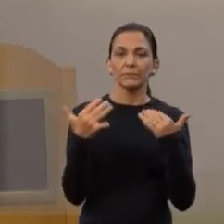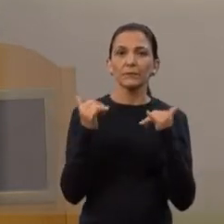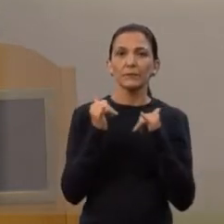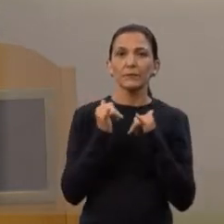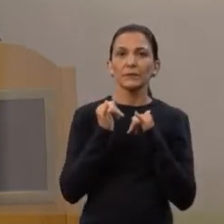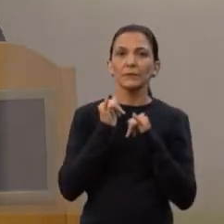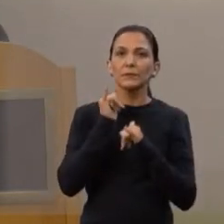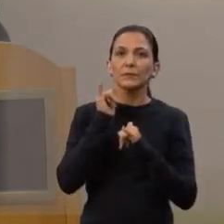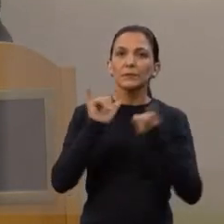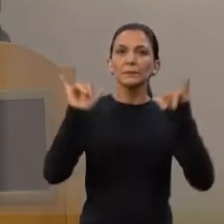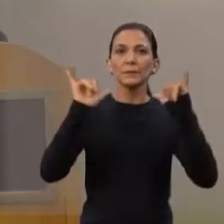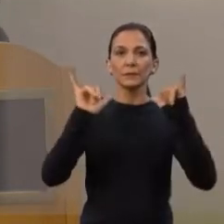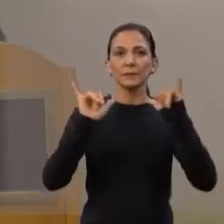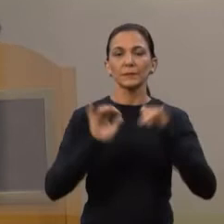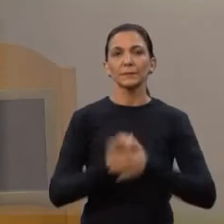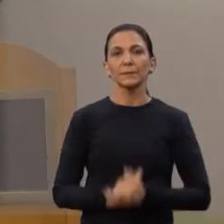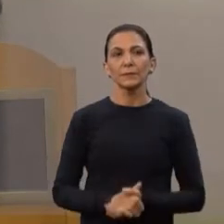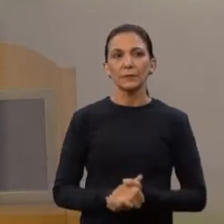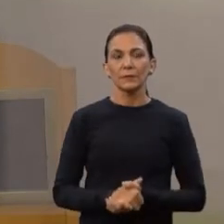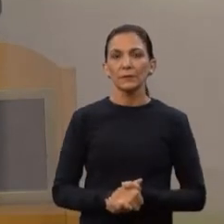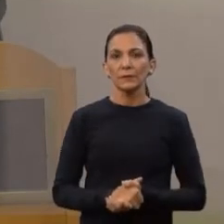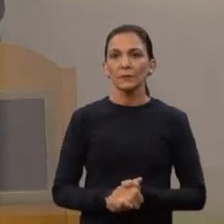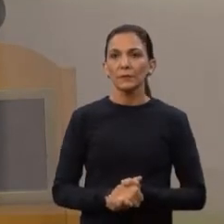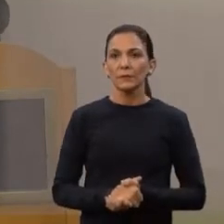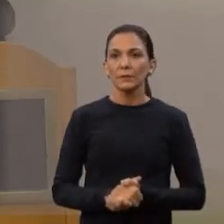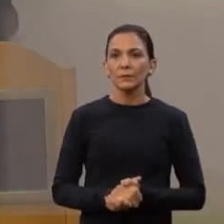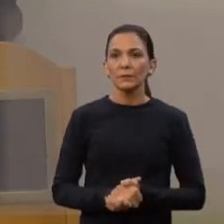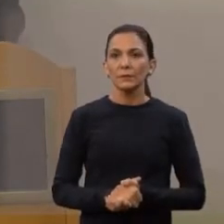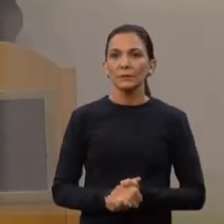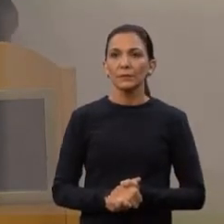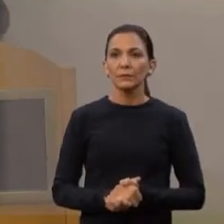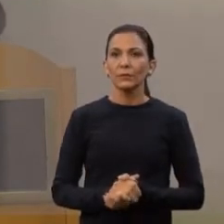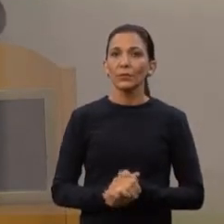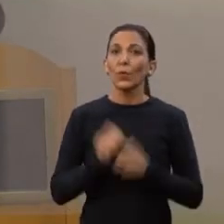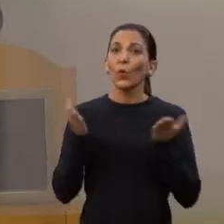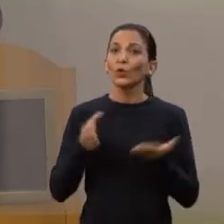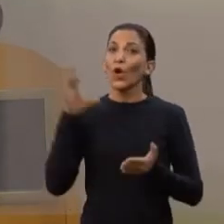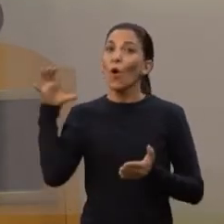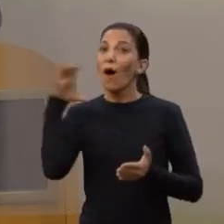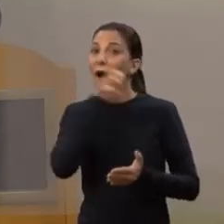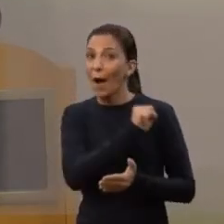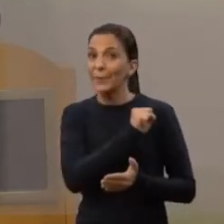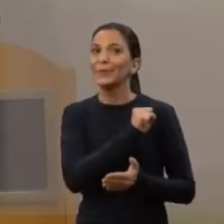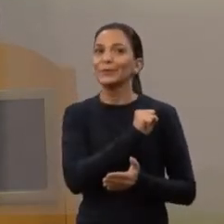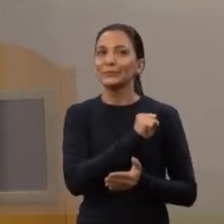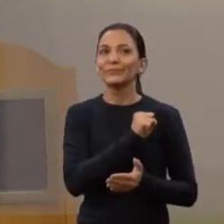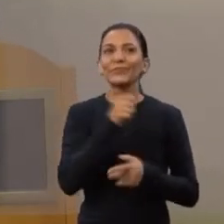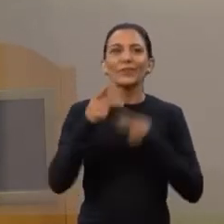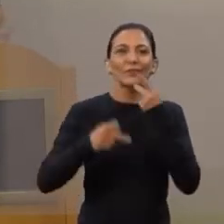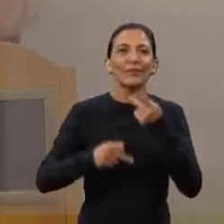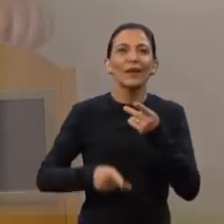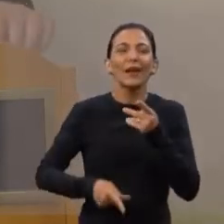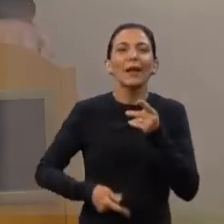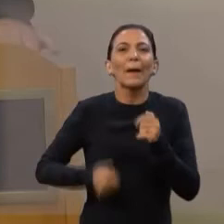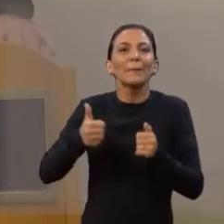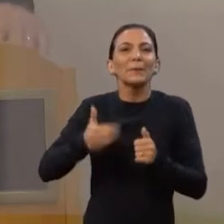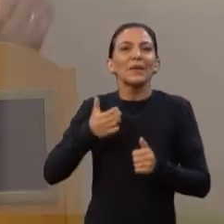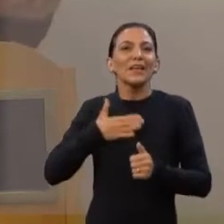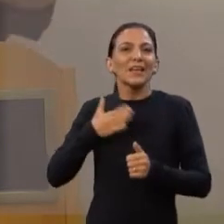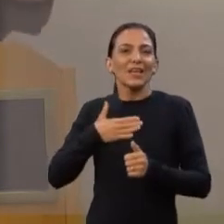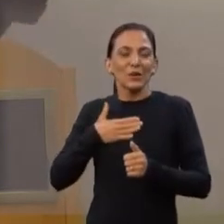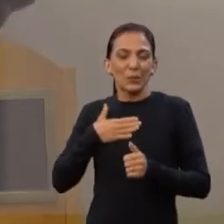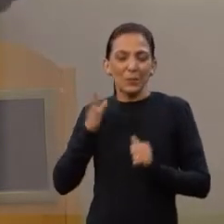imprensa quero ressaltar aqui hoje vou ser mais rápido que o Gerson que eu tô sendo ele tem fala primeiro que eu